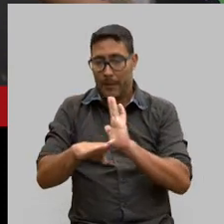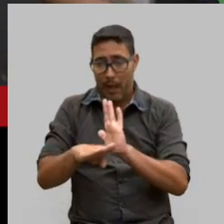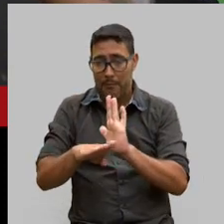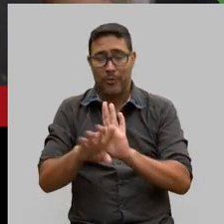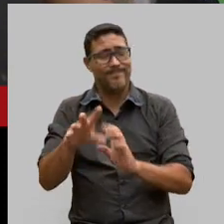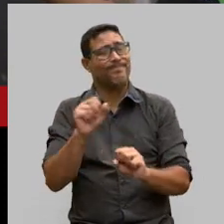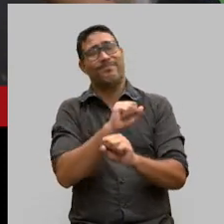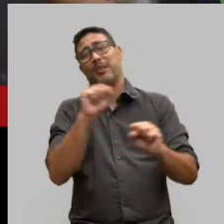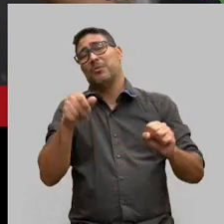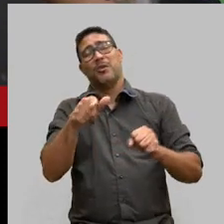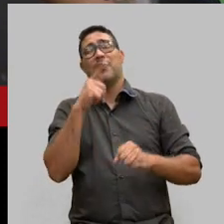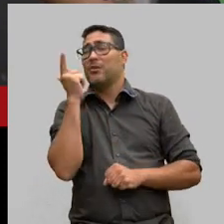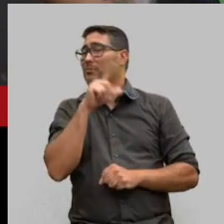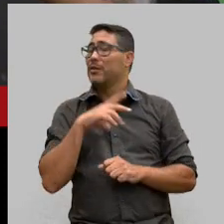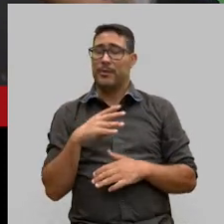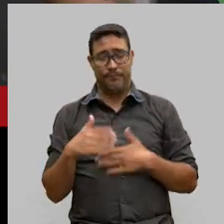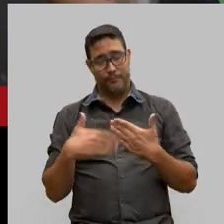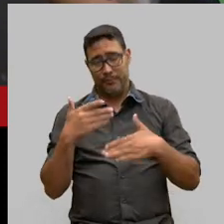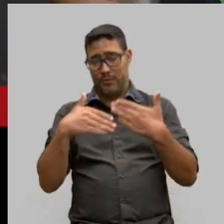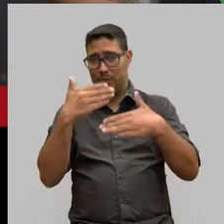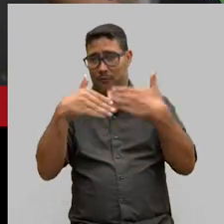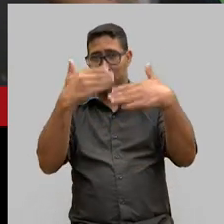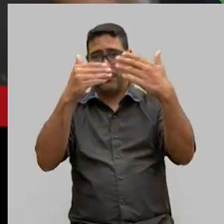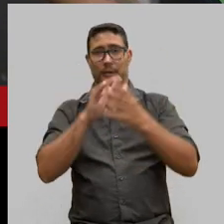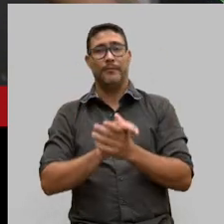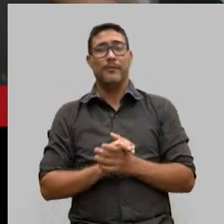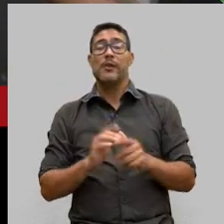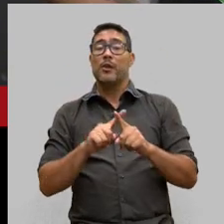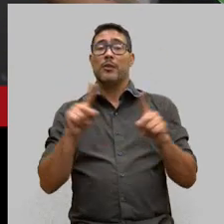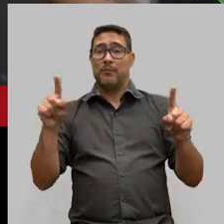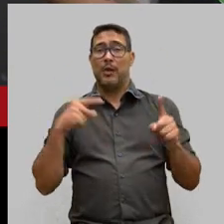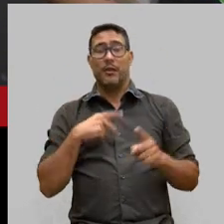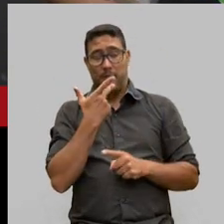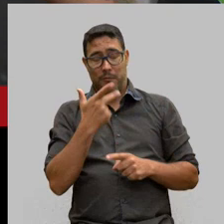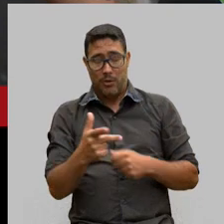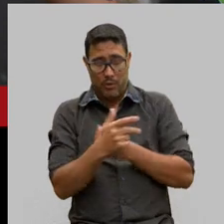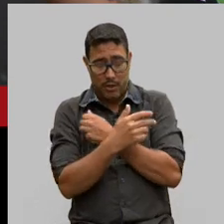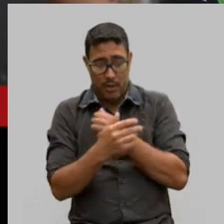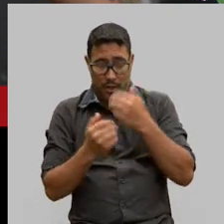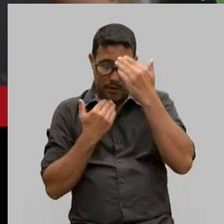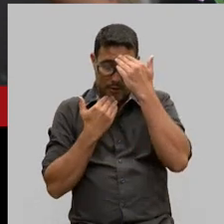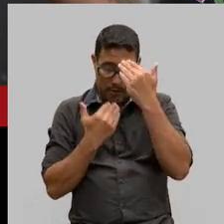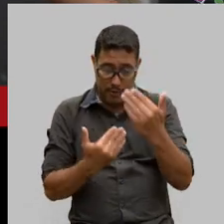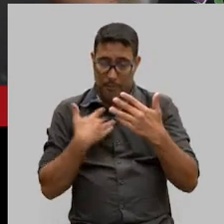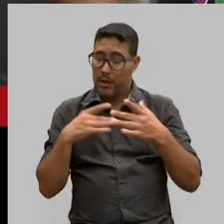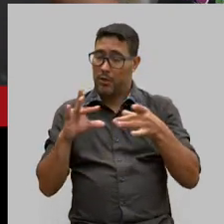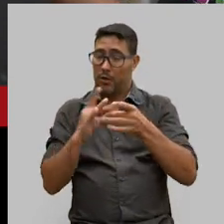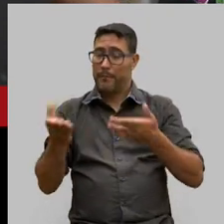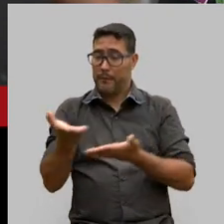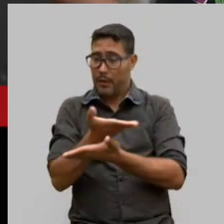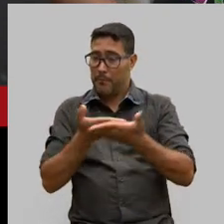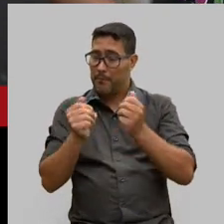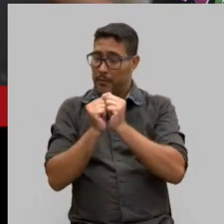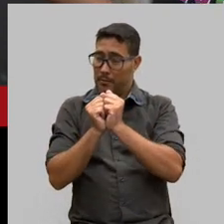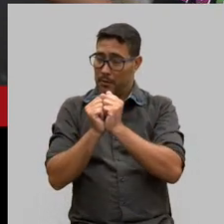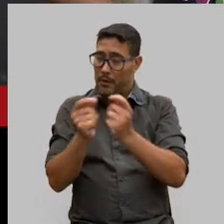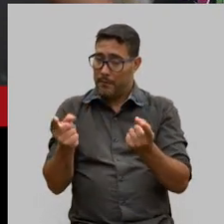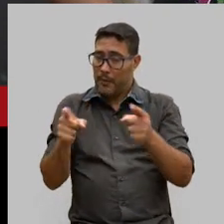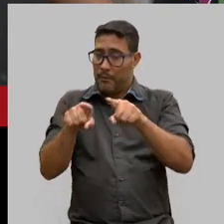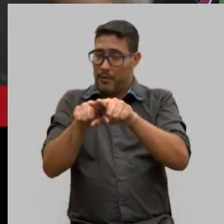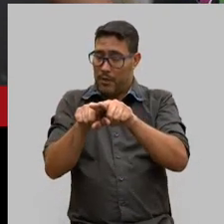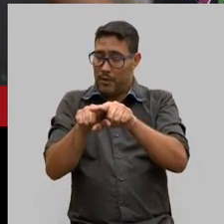profissional para acompanhar no mais deixo aqui mais uma vez o agradecimento da parceria do deputado Cristiano Silveira comigo em